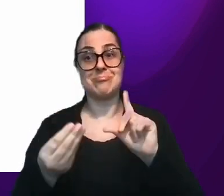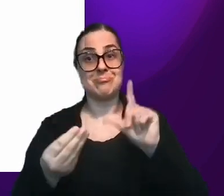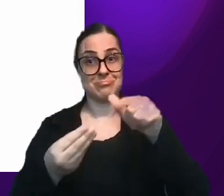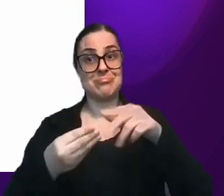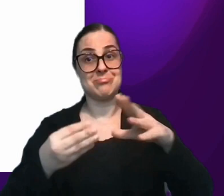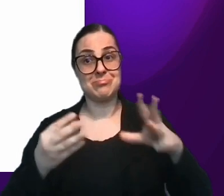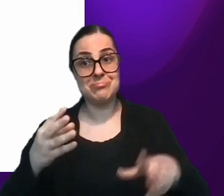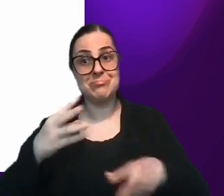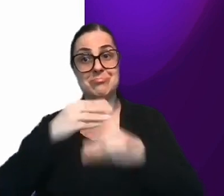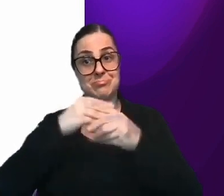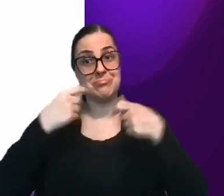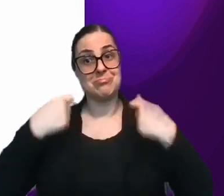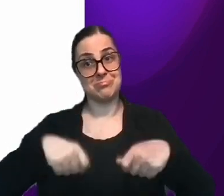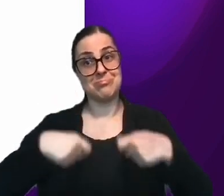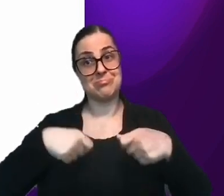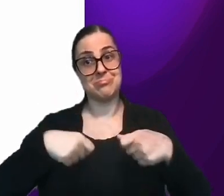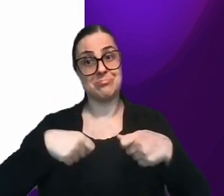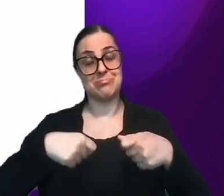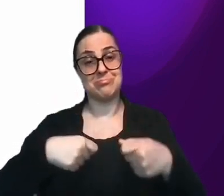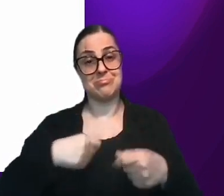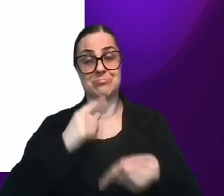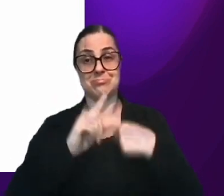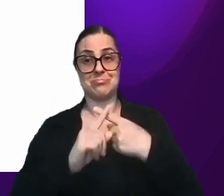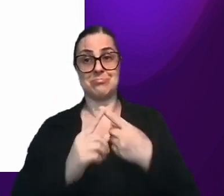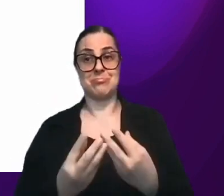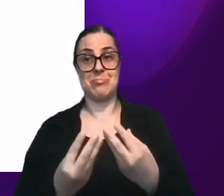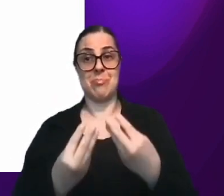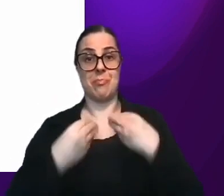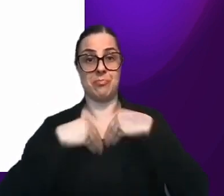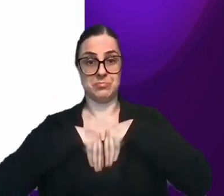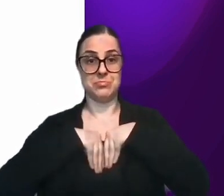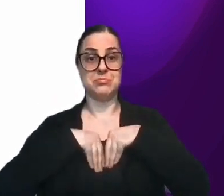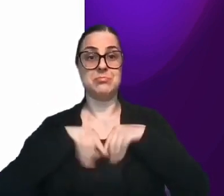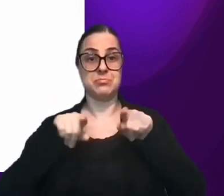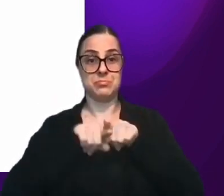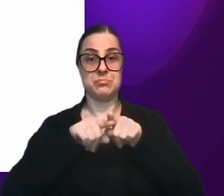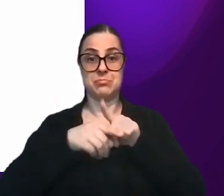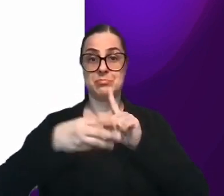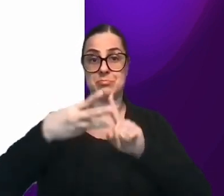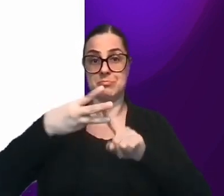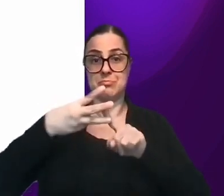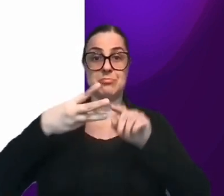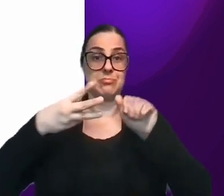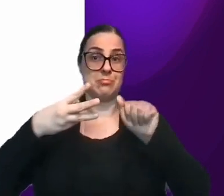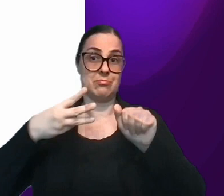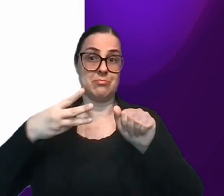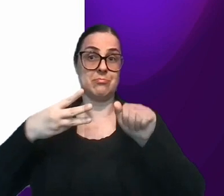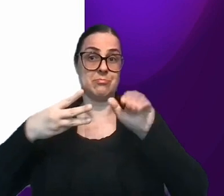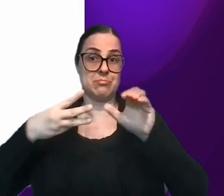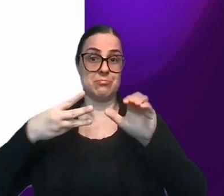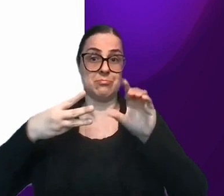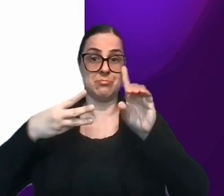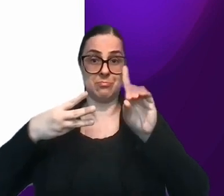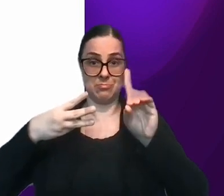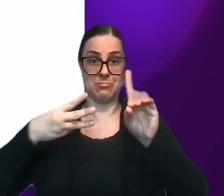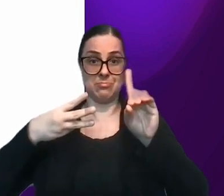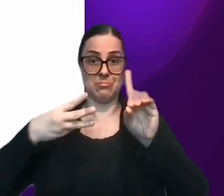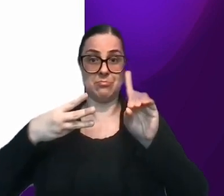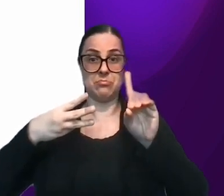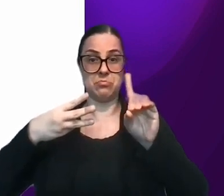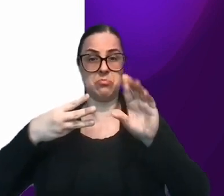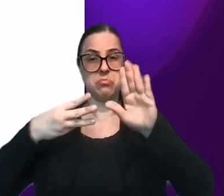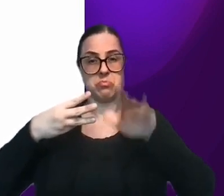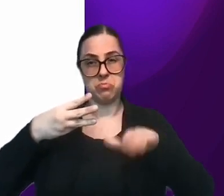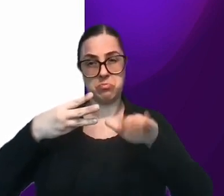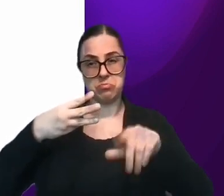reposição. Outro tipo de citrato existente, você vai ver nas bolsas de sangue, é o ACD, com uma concentração de citrato mais baixa, com de